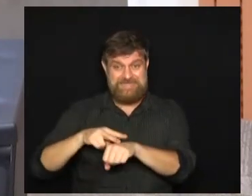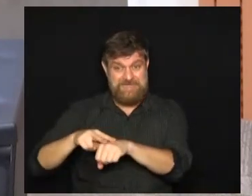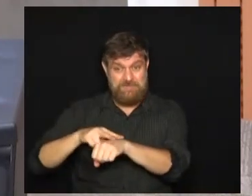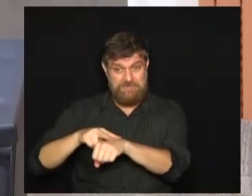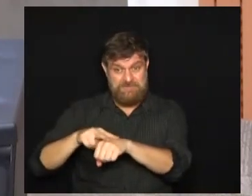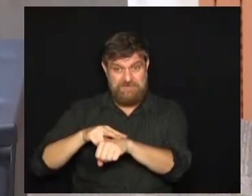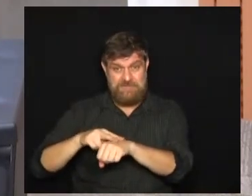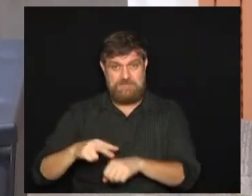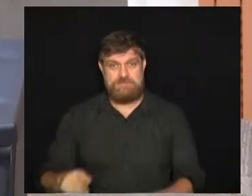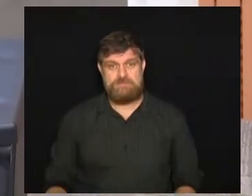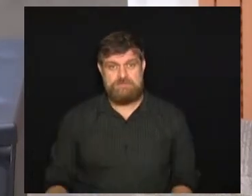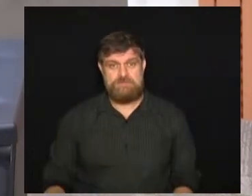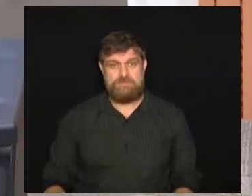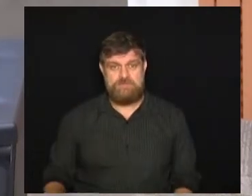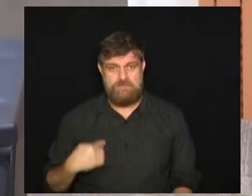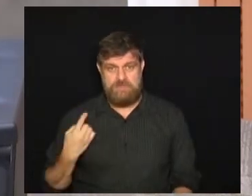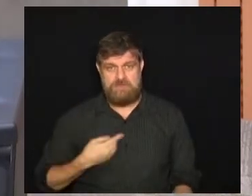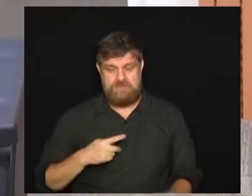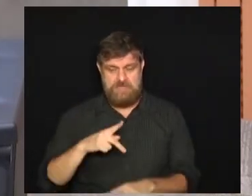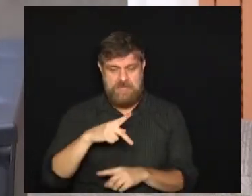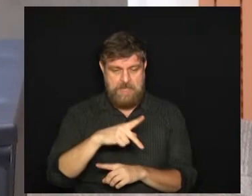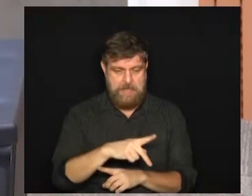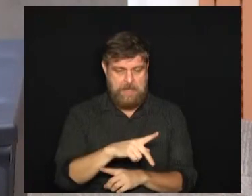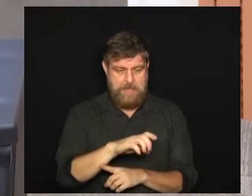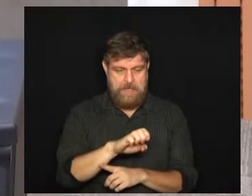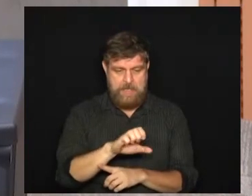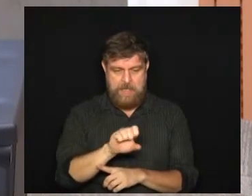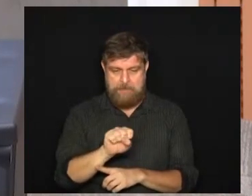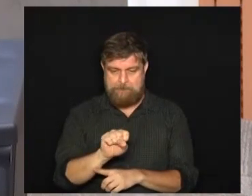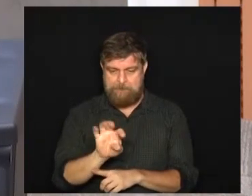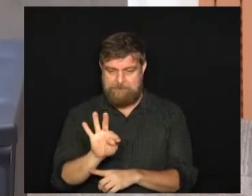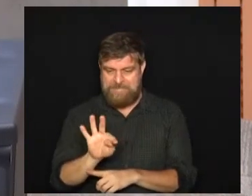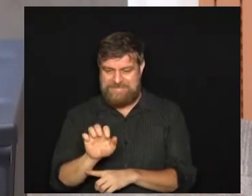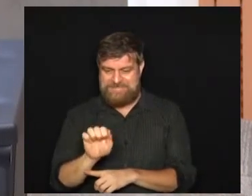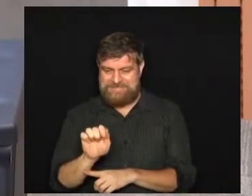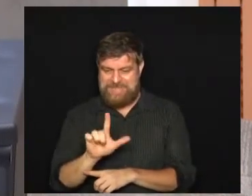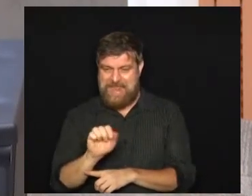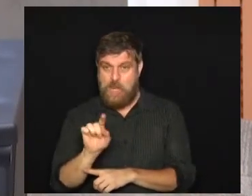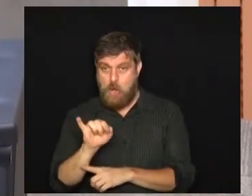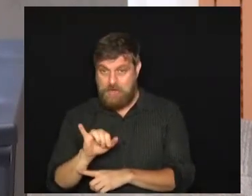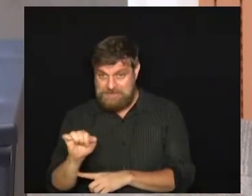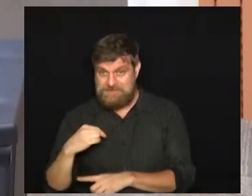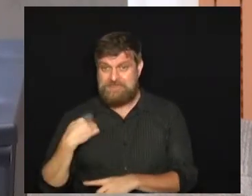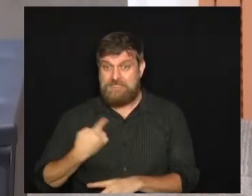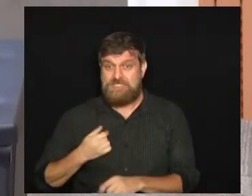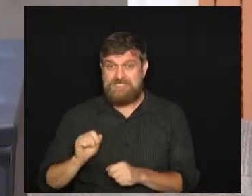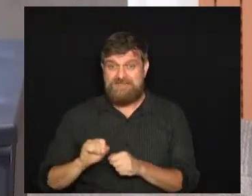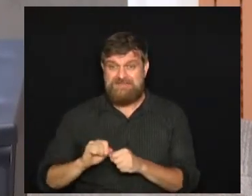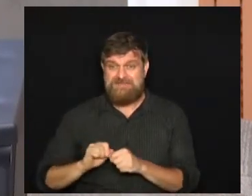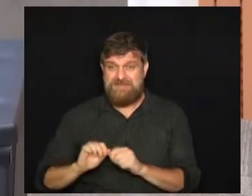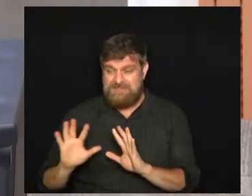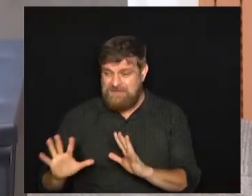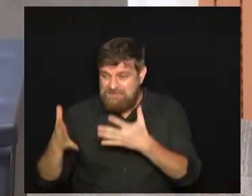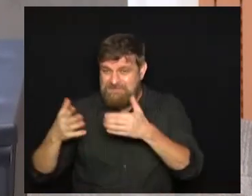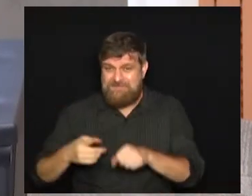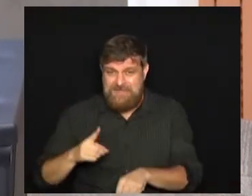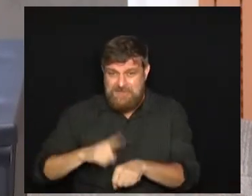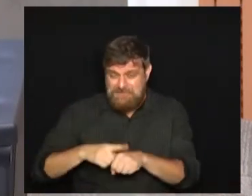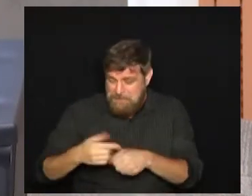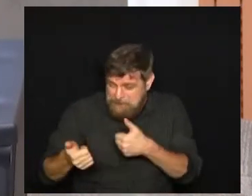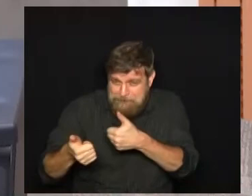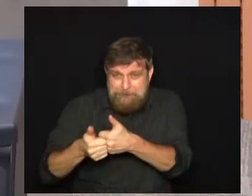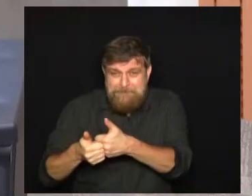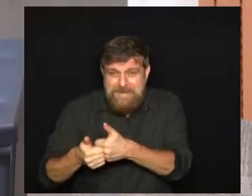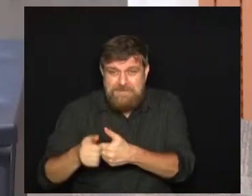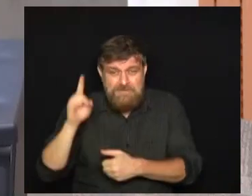Pestalozzi, a gente teve a notícia que ia acontecer muito próximo do dia e a gente fez um evento, né, meio que único por